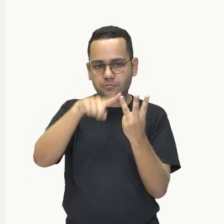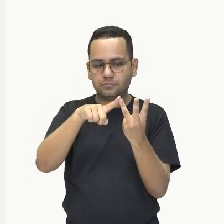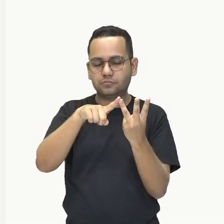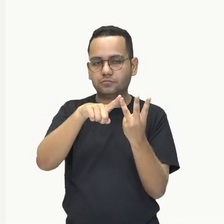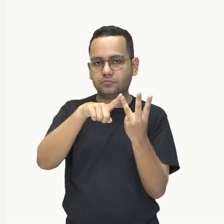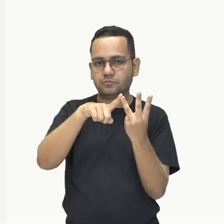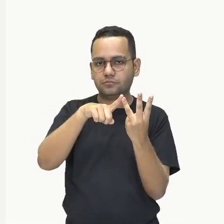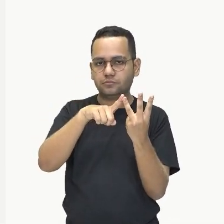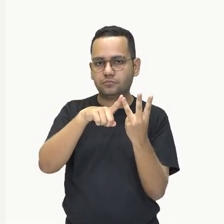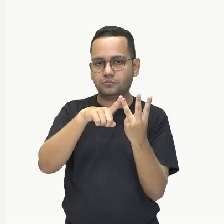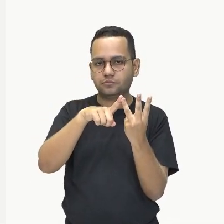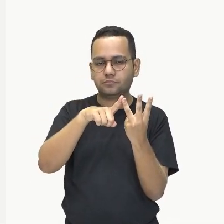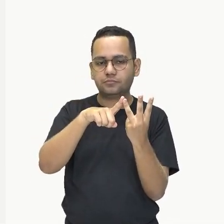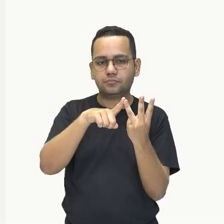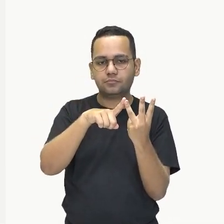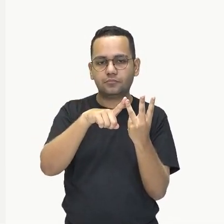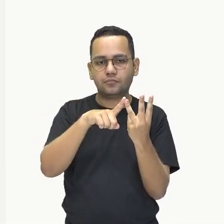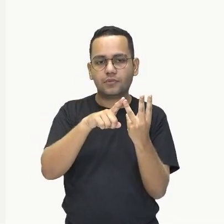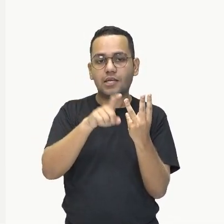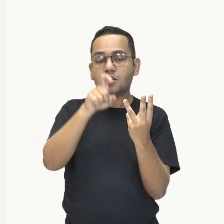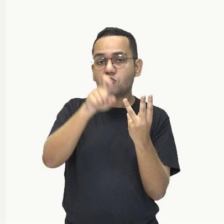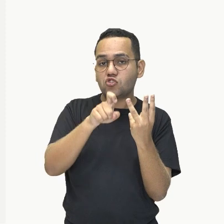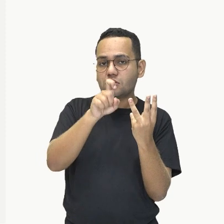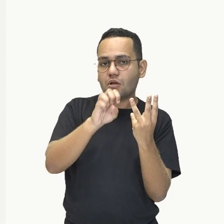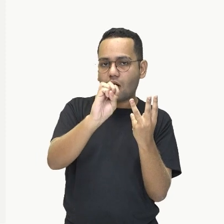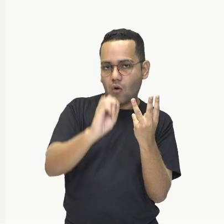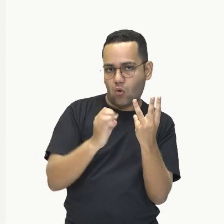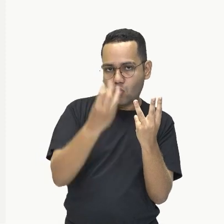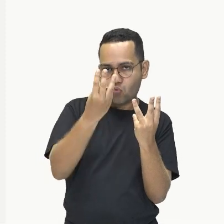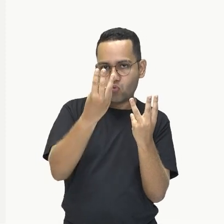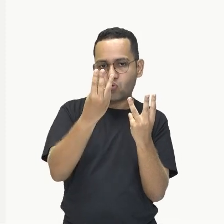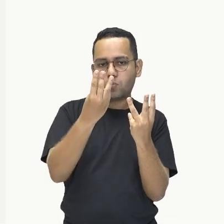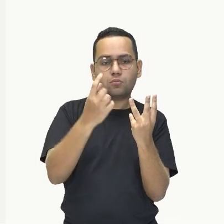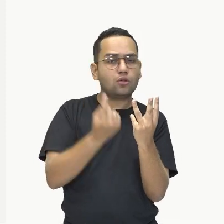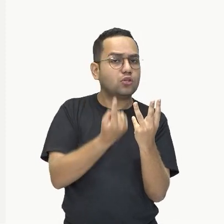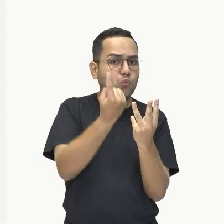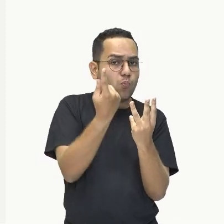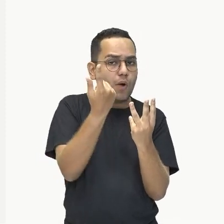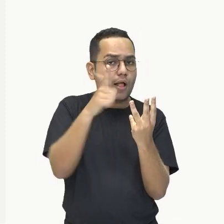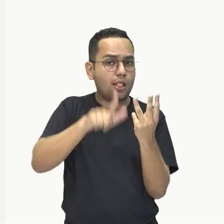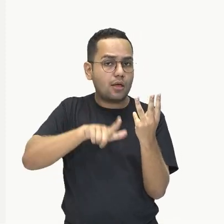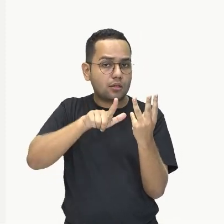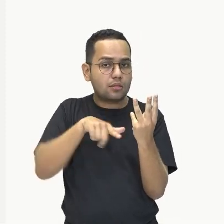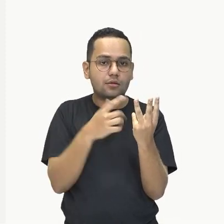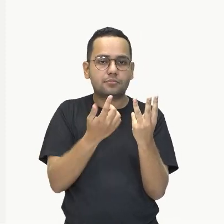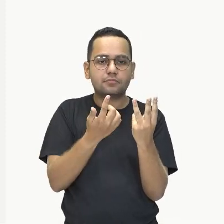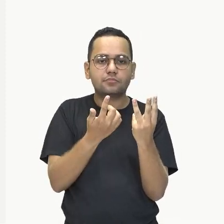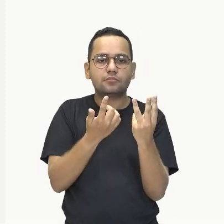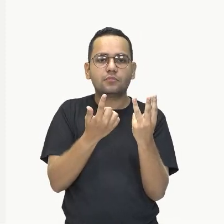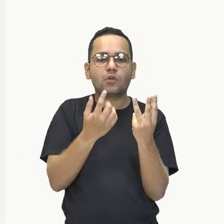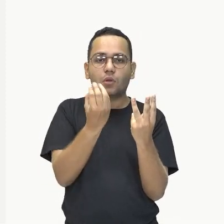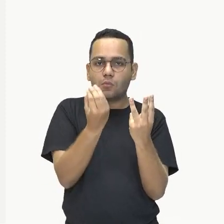Próximo termo, x ao cubo, apenas um expoente, então,